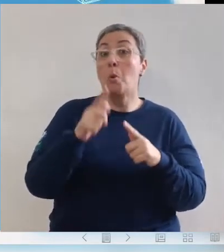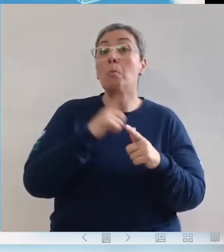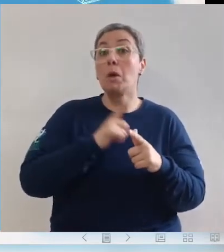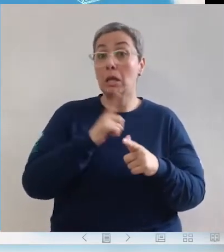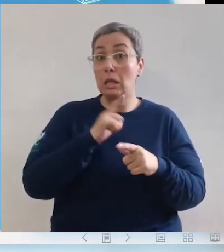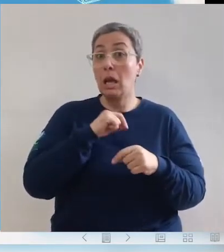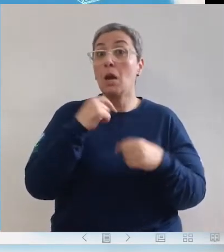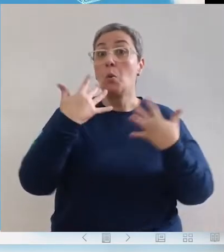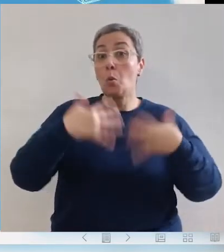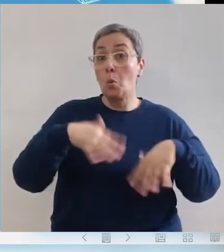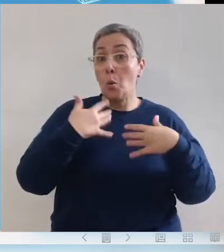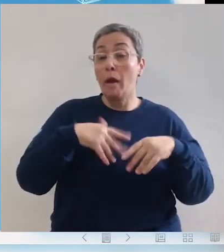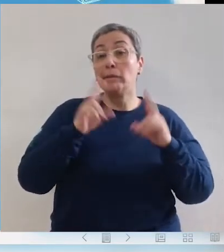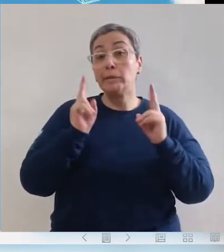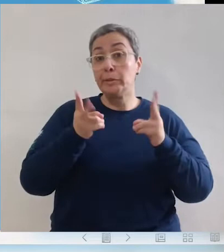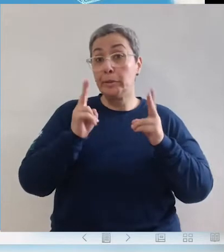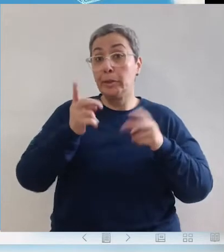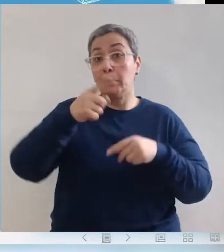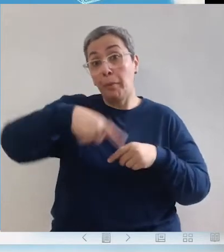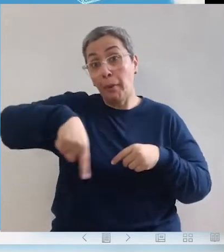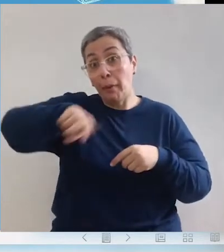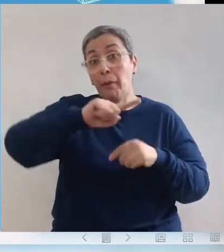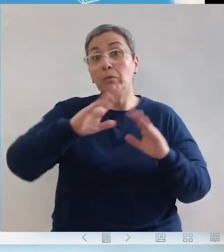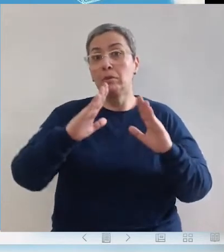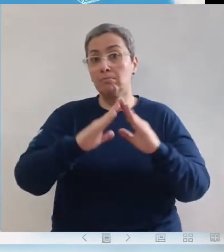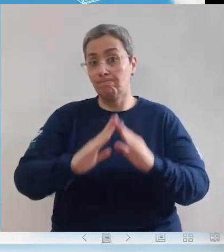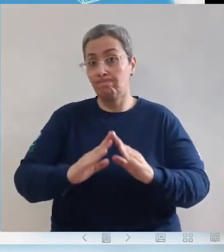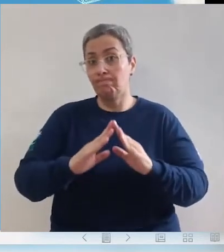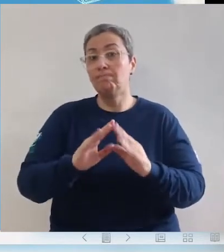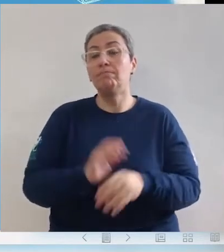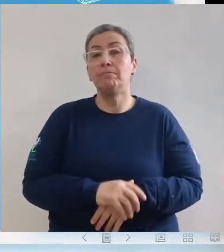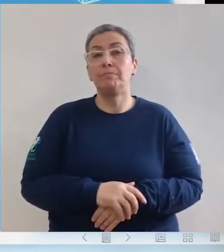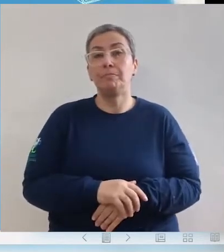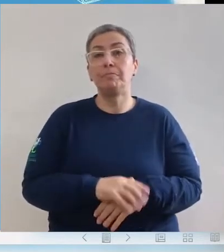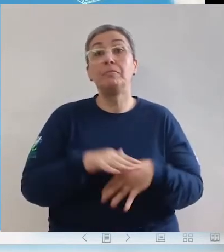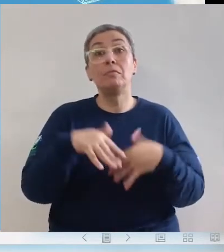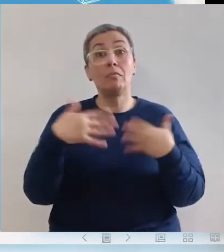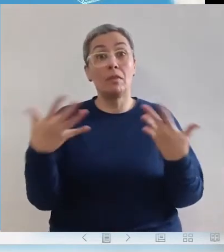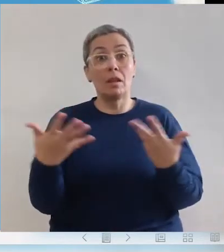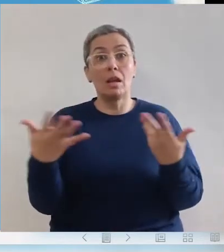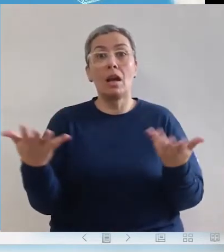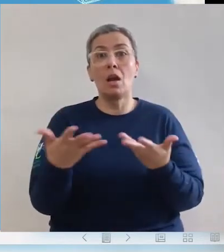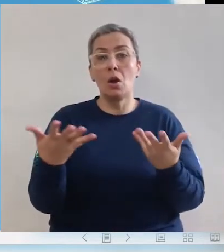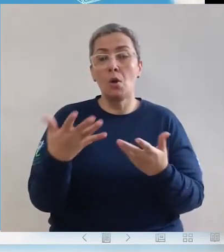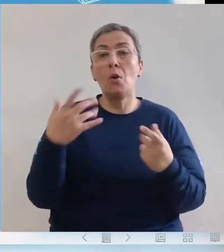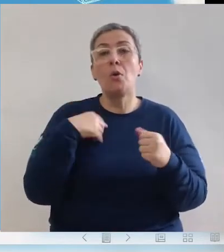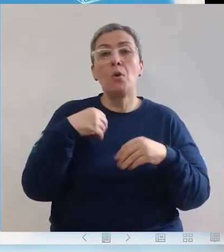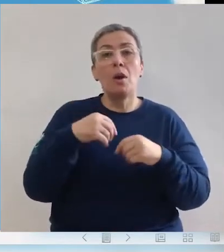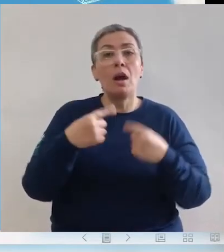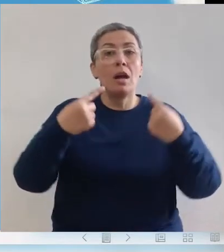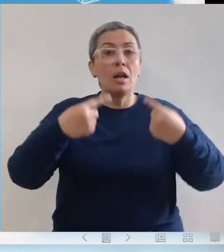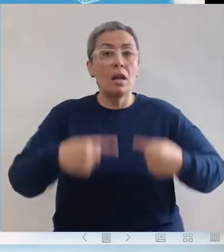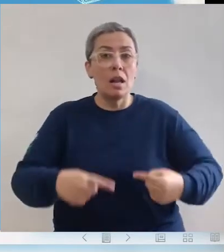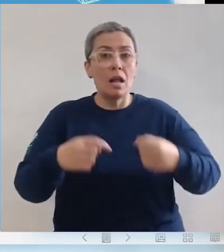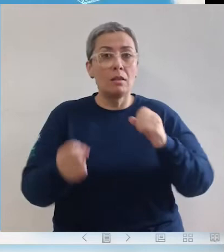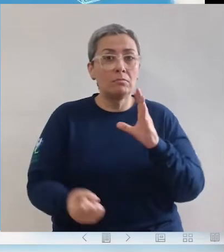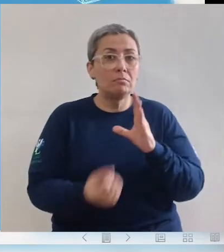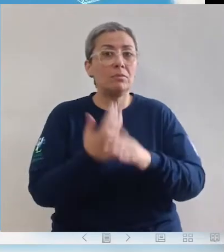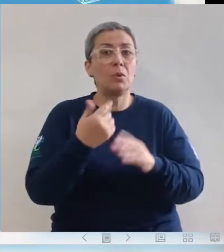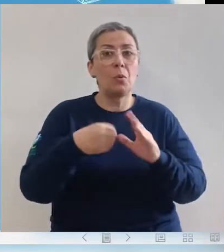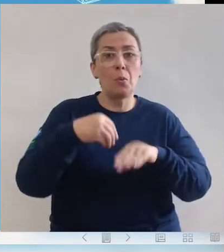problema seja muito comum aí na sua região. Então, agora, o desafio